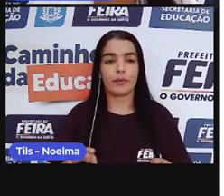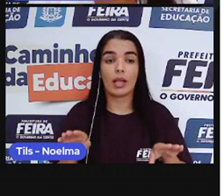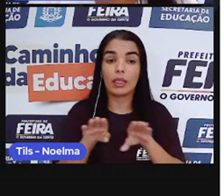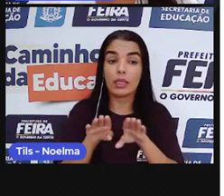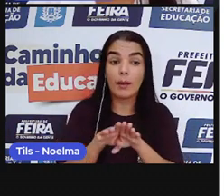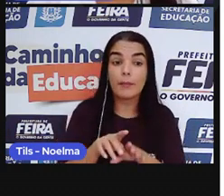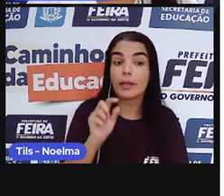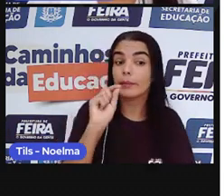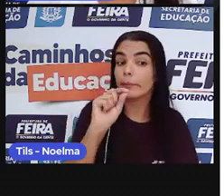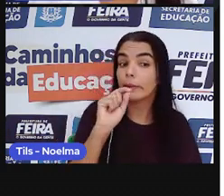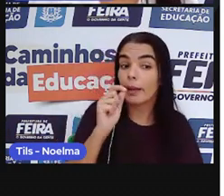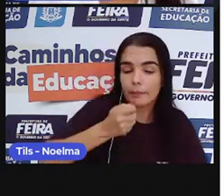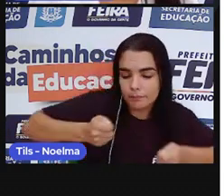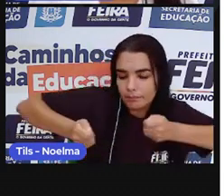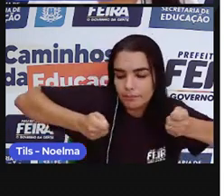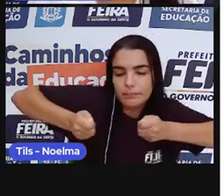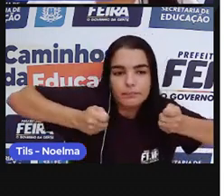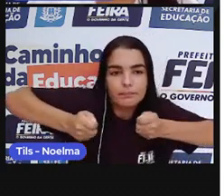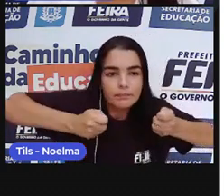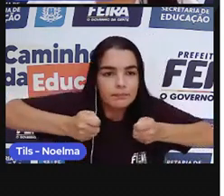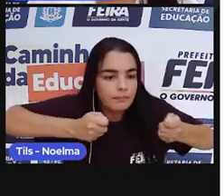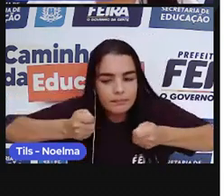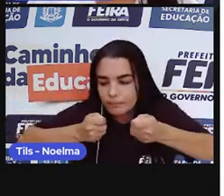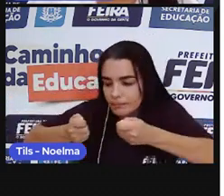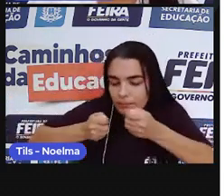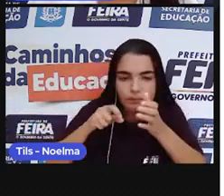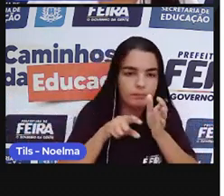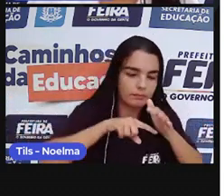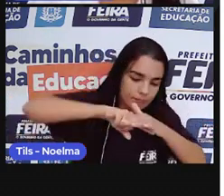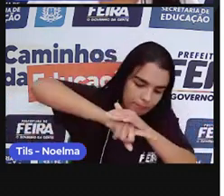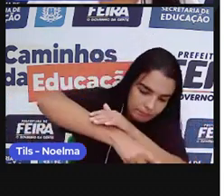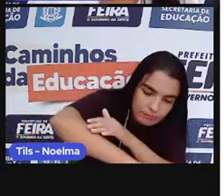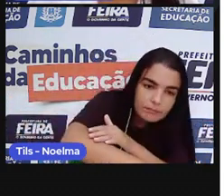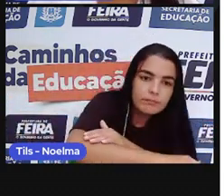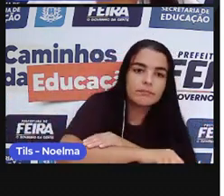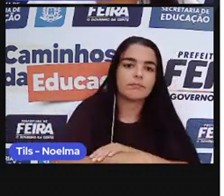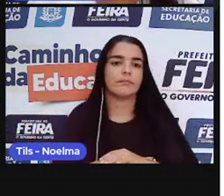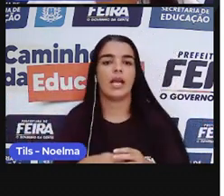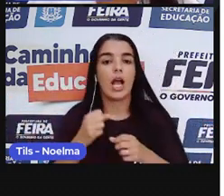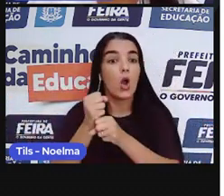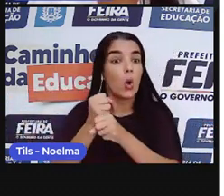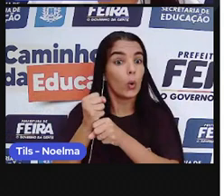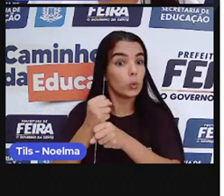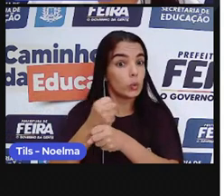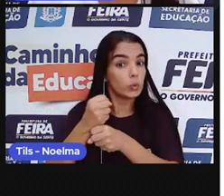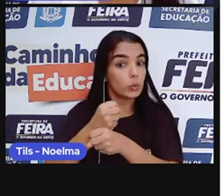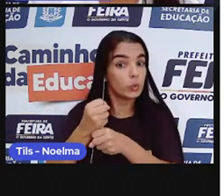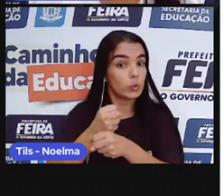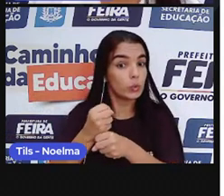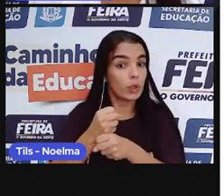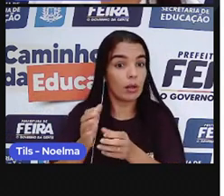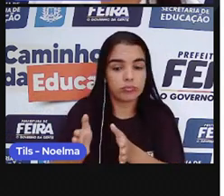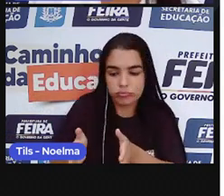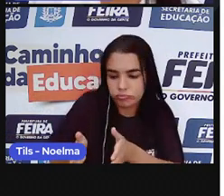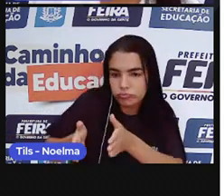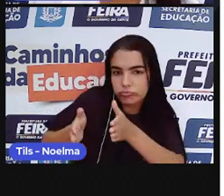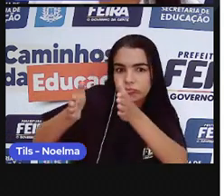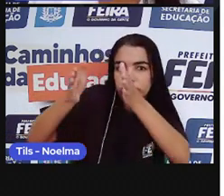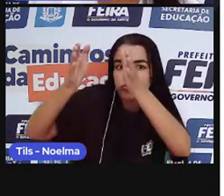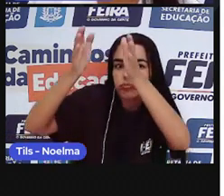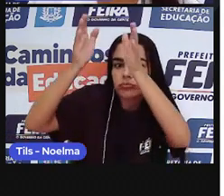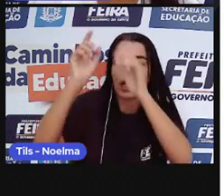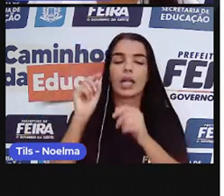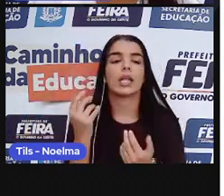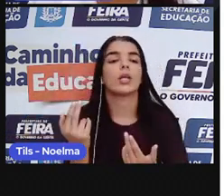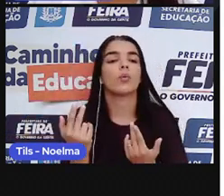mineração também, né? É uma ameaça à Amazônia. A construção de obras de infraestrutura, como as